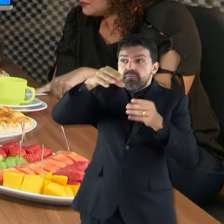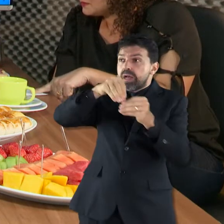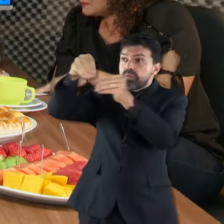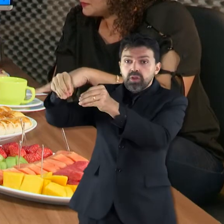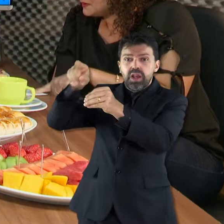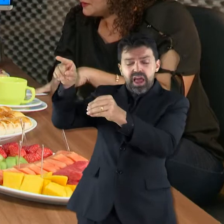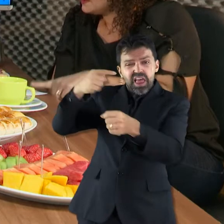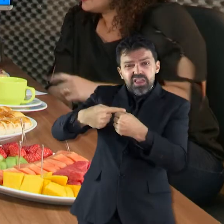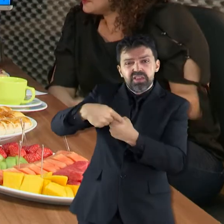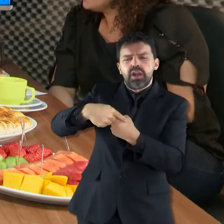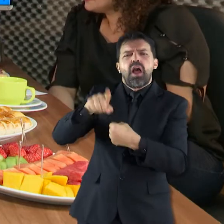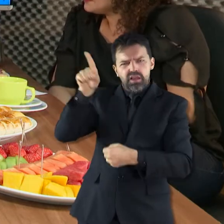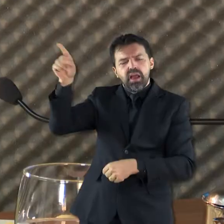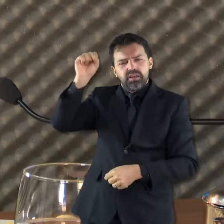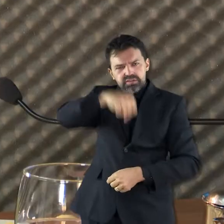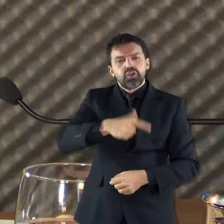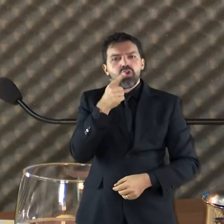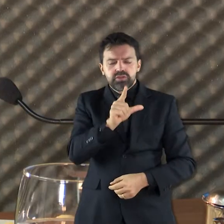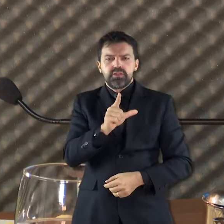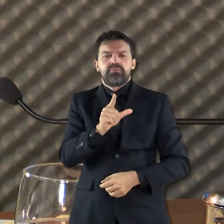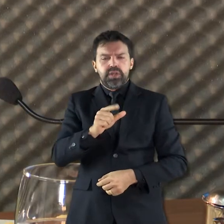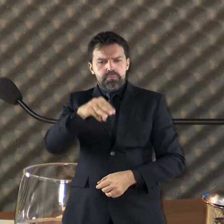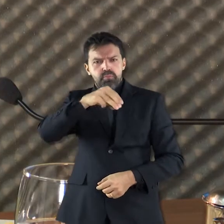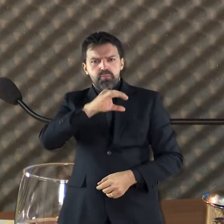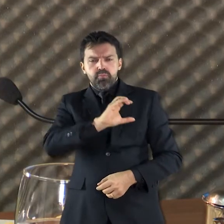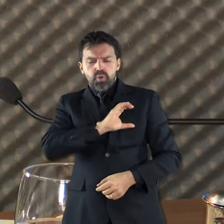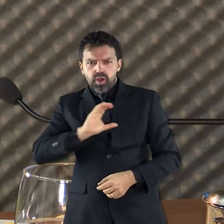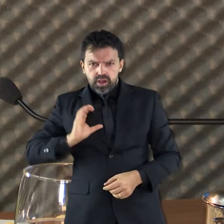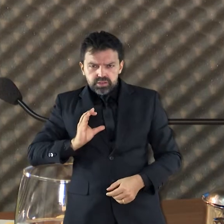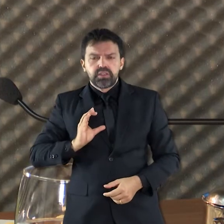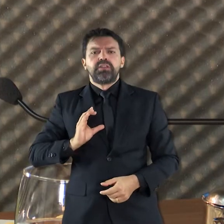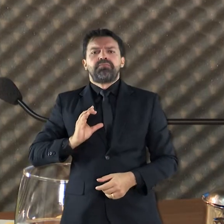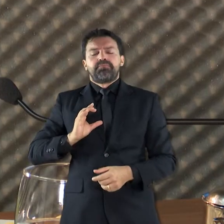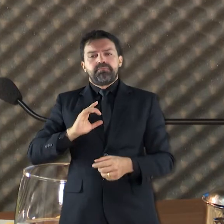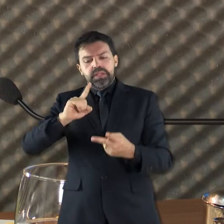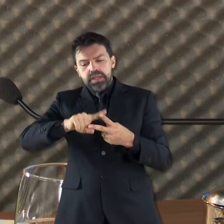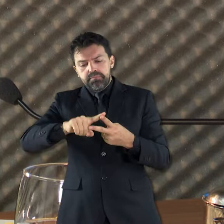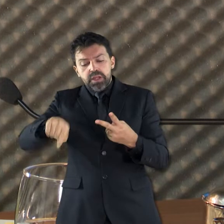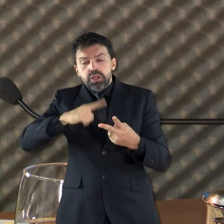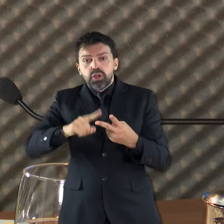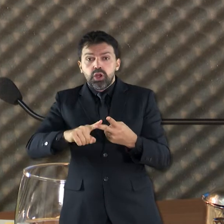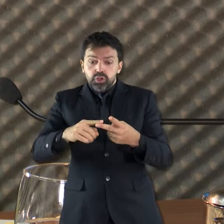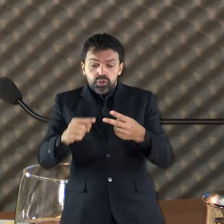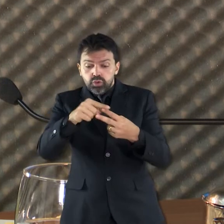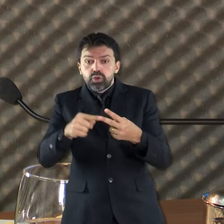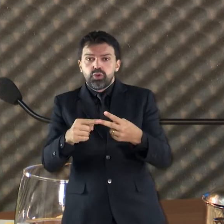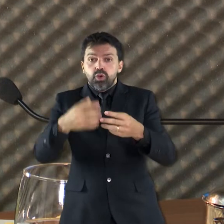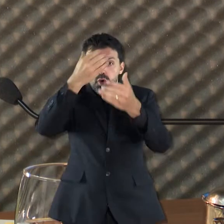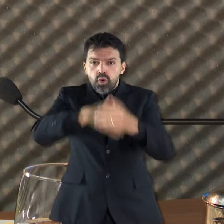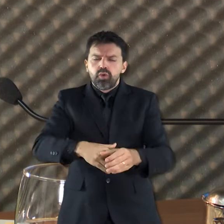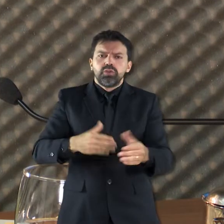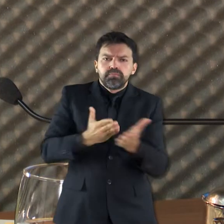Antes. Passei em Mucajaí. Fiquei acumulando Mucajaí com o segundo juizado. Aí, depois de